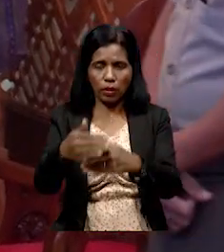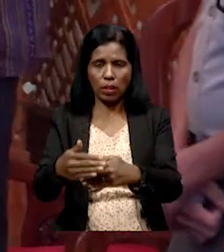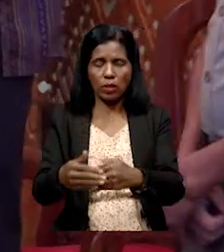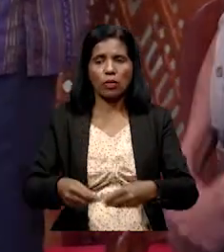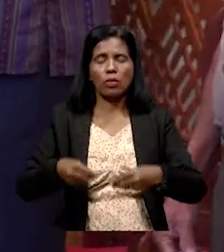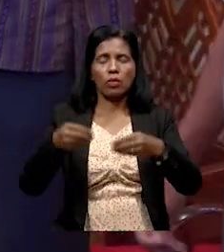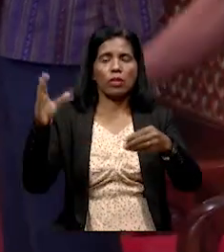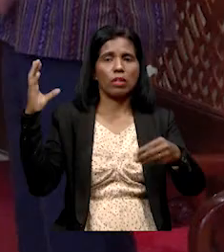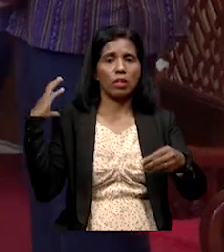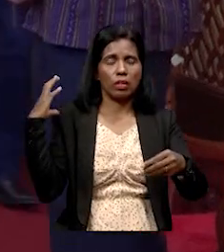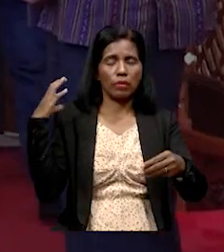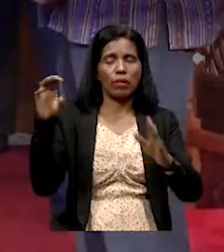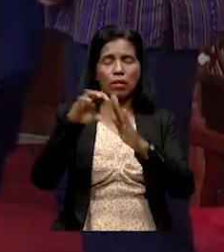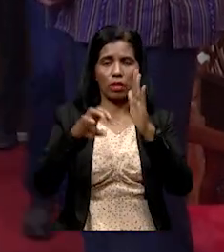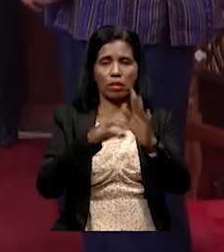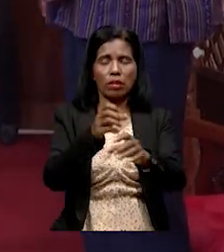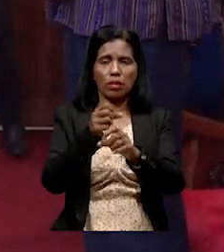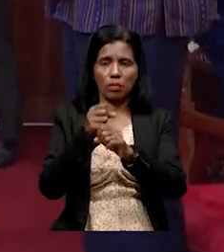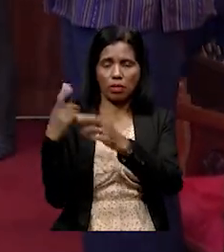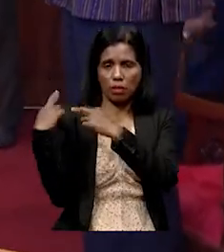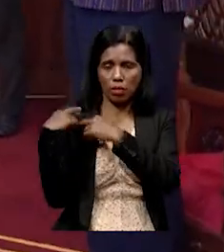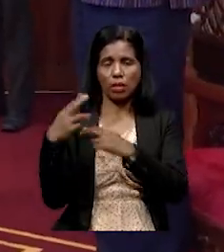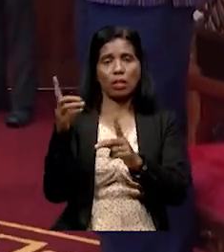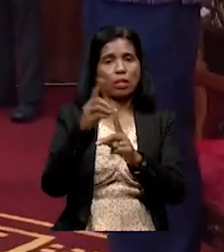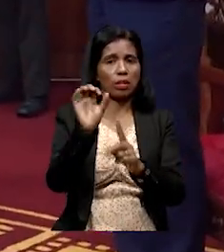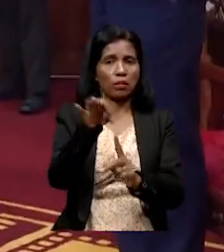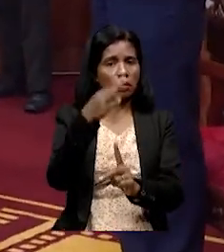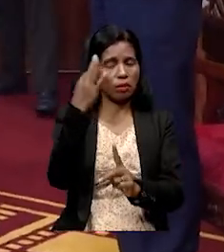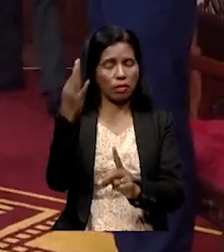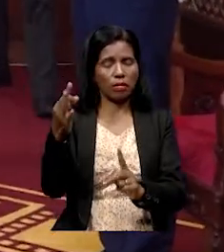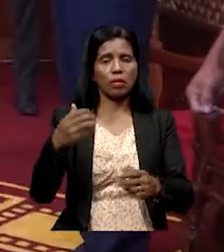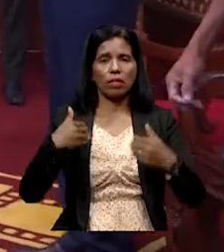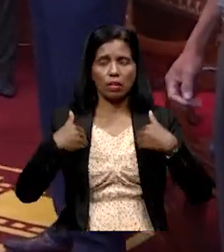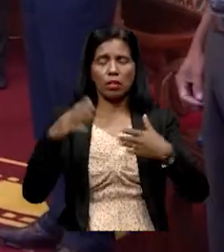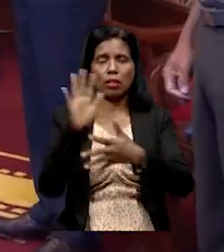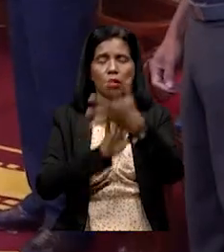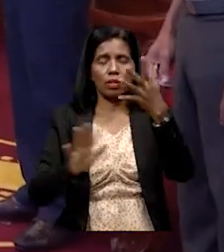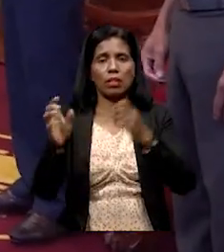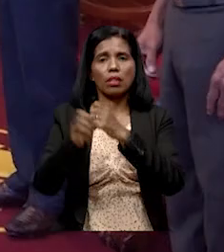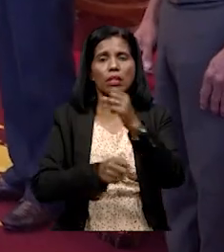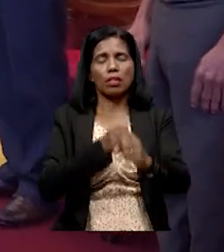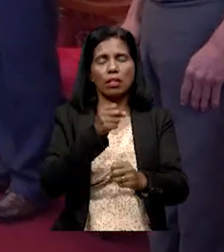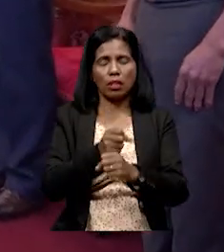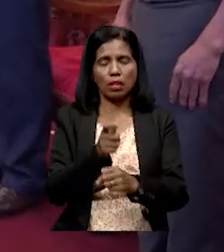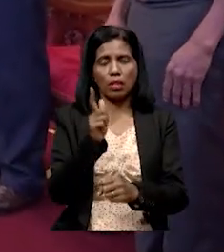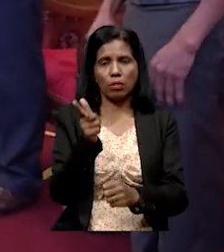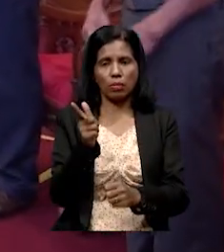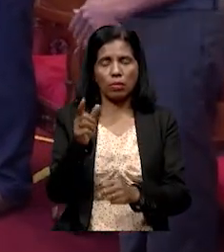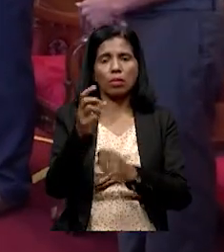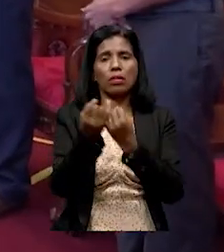Estado no simo posse e a loron sanulo recensia no celebração tinang ruanulo restauração